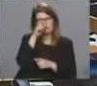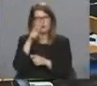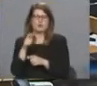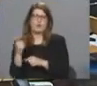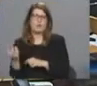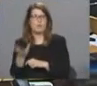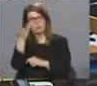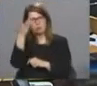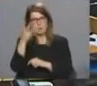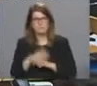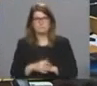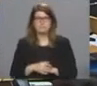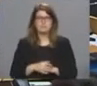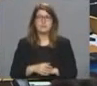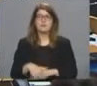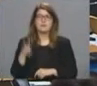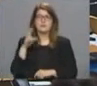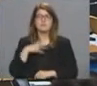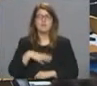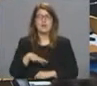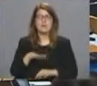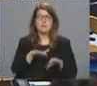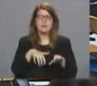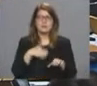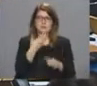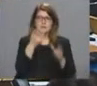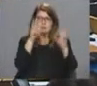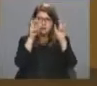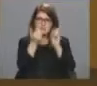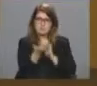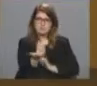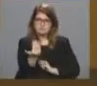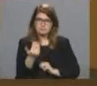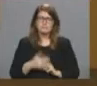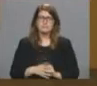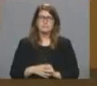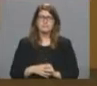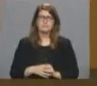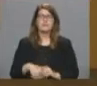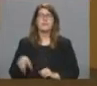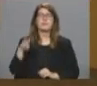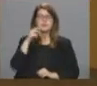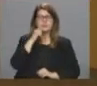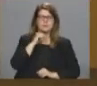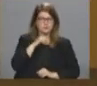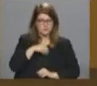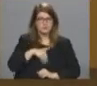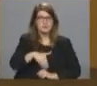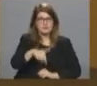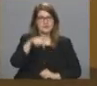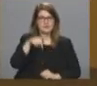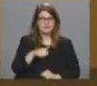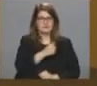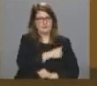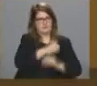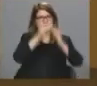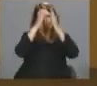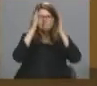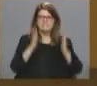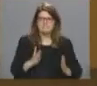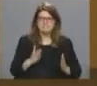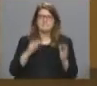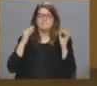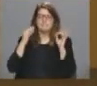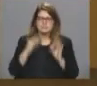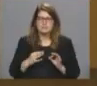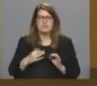O PSD quer mesmo que o Parlamento se pronuncie sobre esta matéria. O PSD Açores irá trazer a esta Casa uma